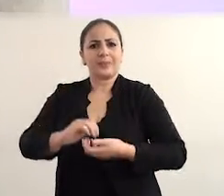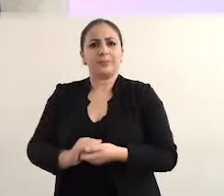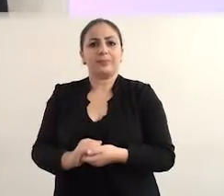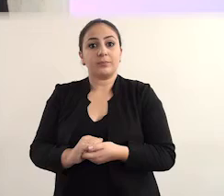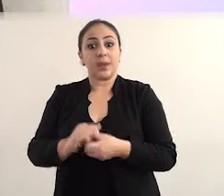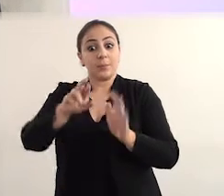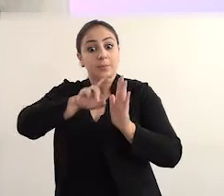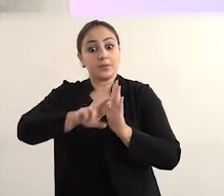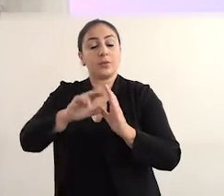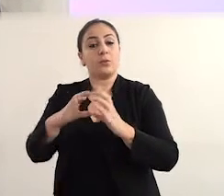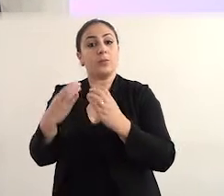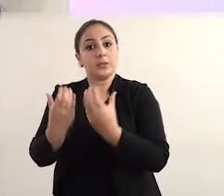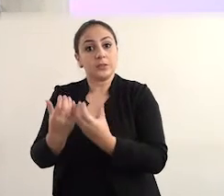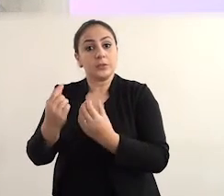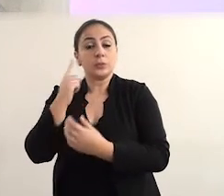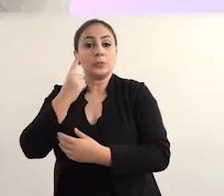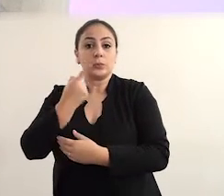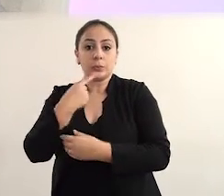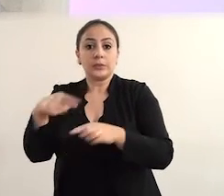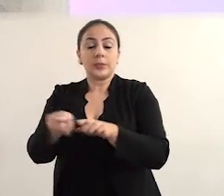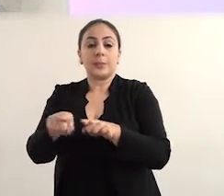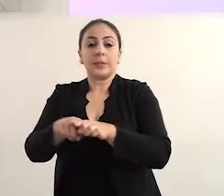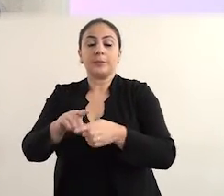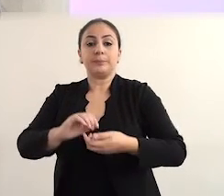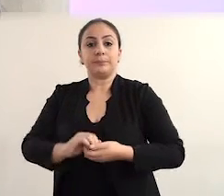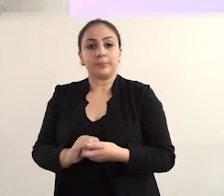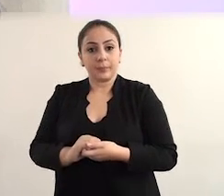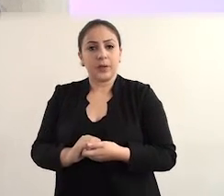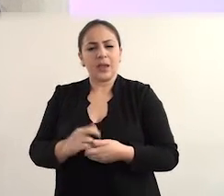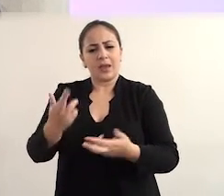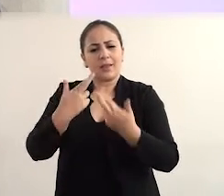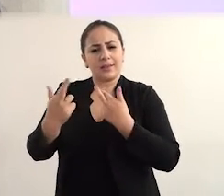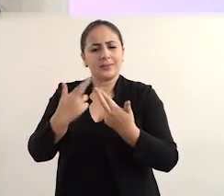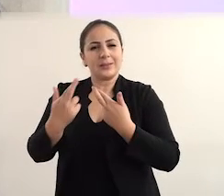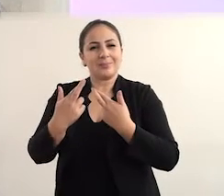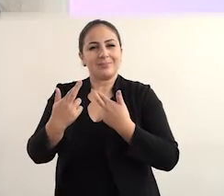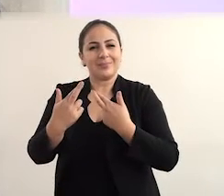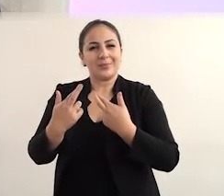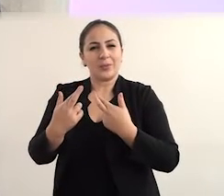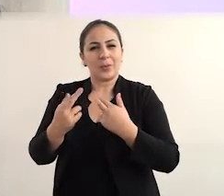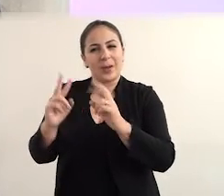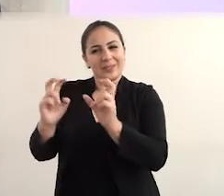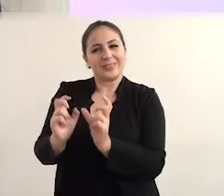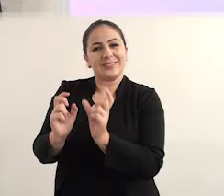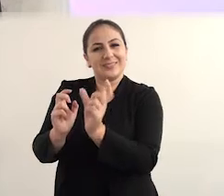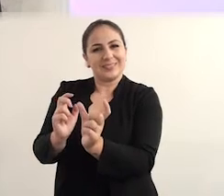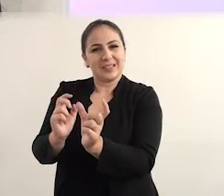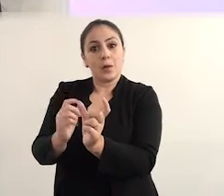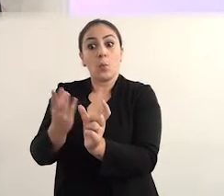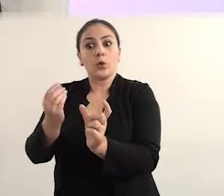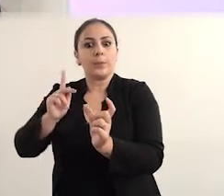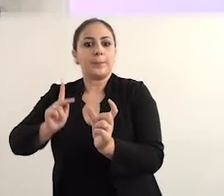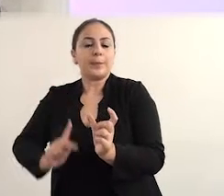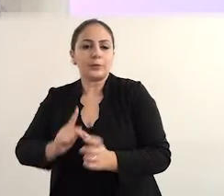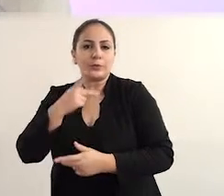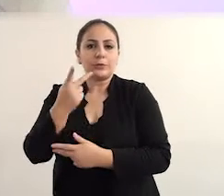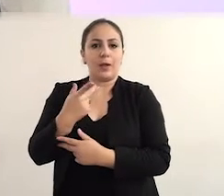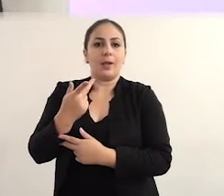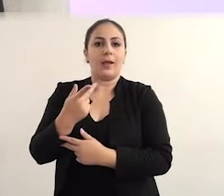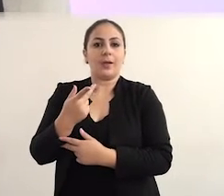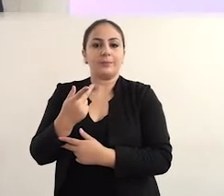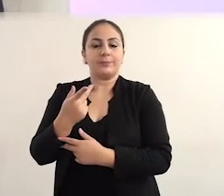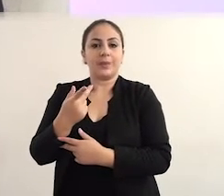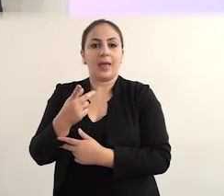em nome da comunidade surda, referente a essa questão da terminalidade. Muitas pessoas falam,